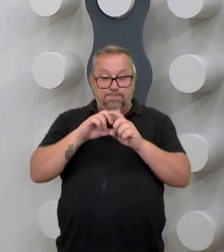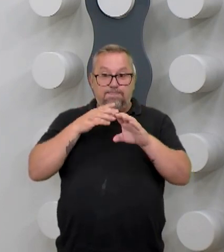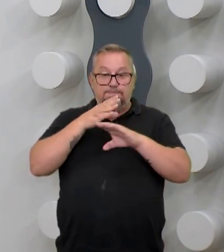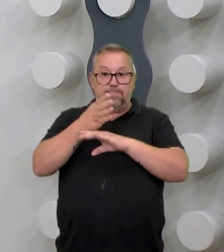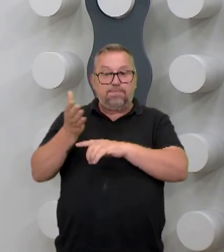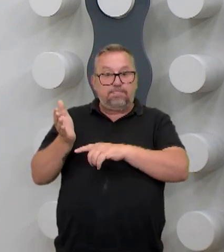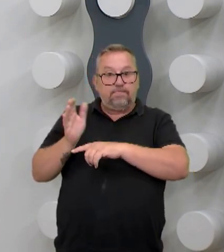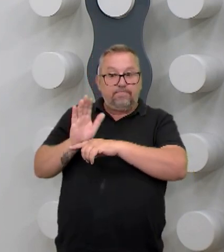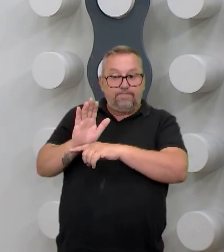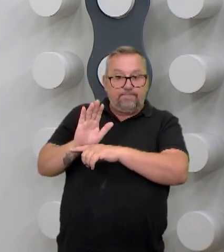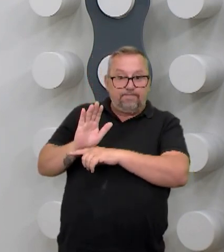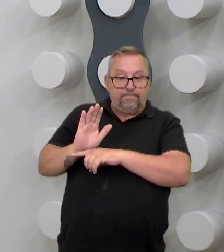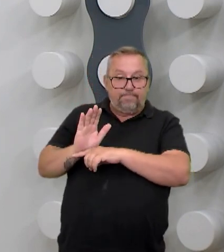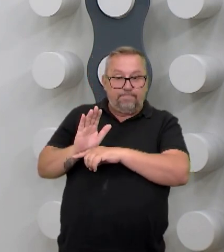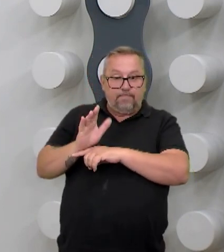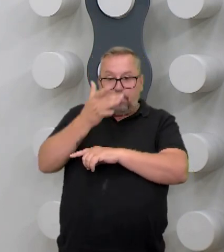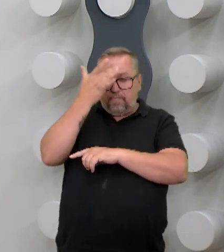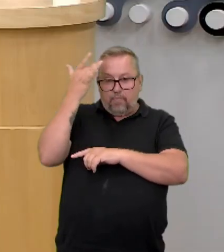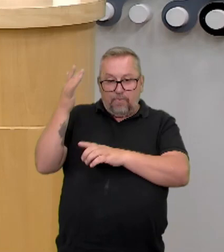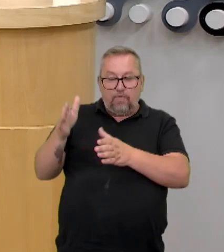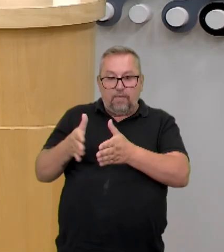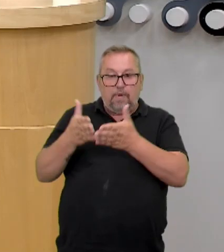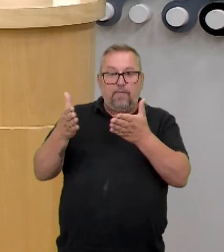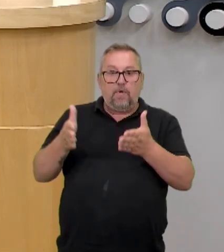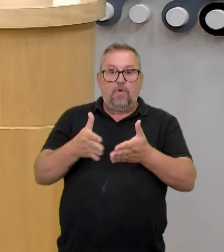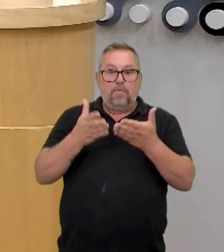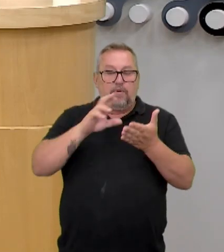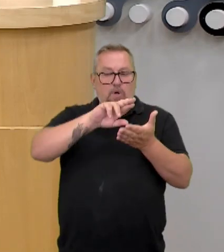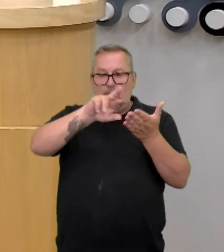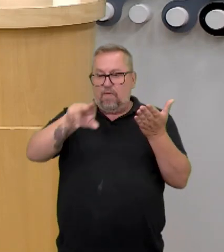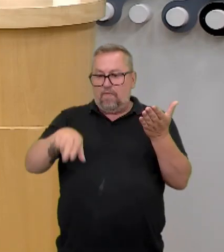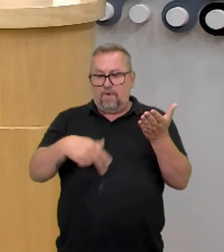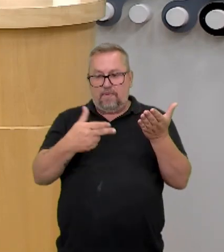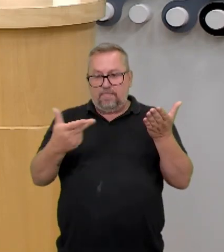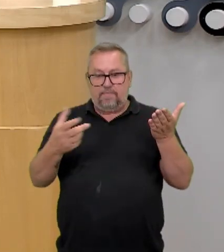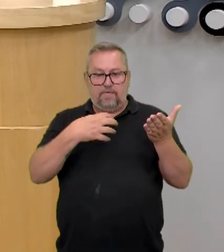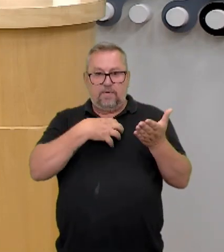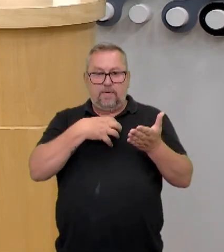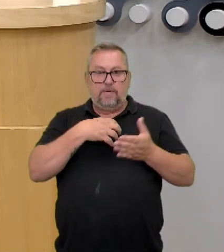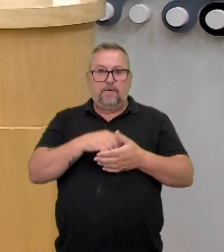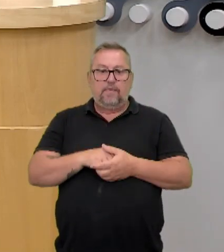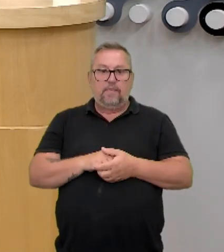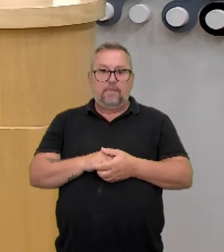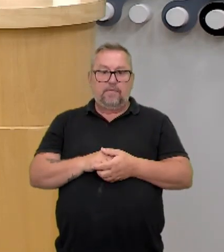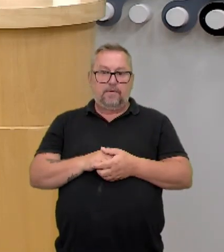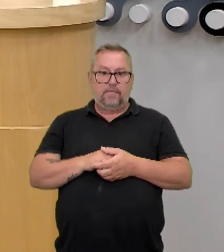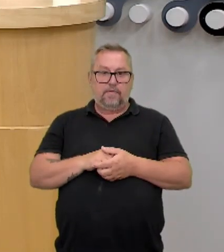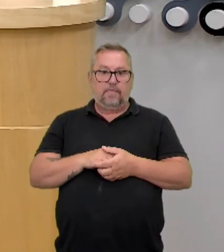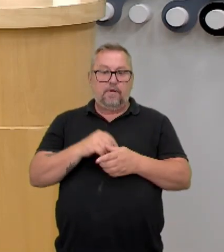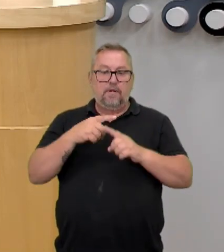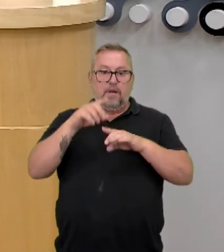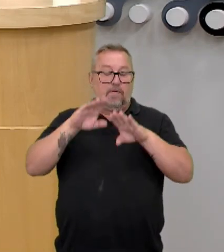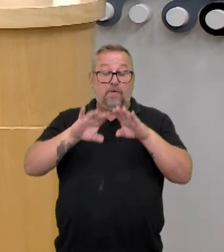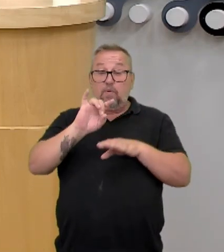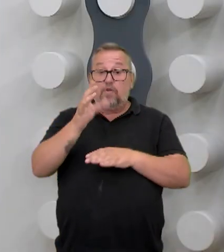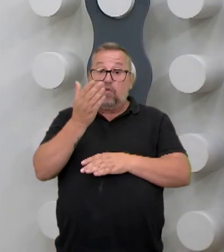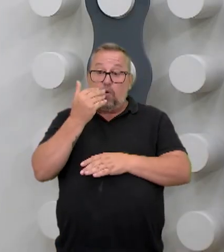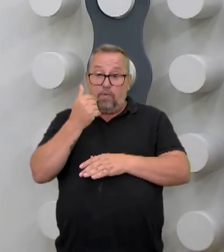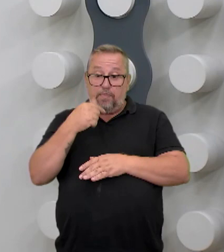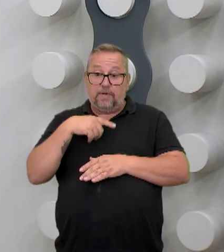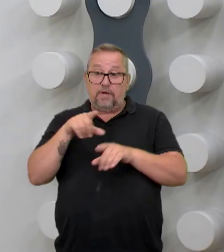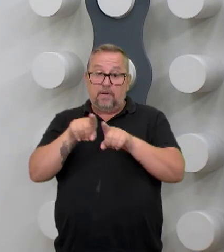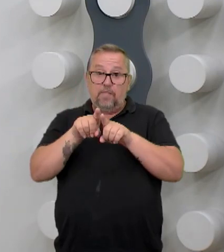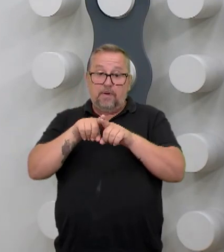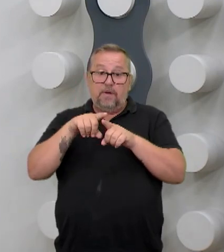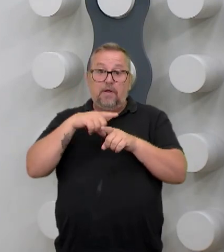apoiar... carências, né? Diversas, né? Carências diversas. Não, a gente está falando de alimentação, mas às vezes a carência não é só alimentação. São diversas. Por